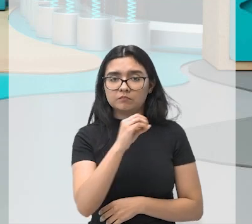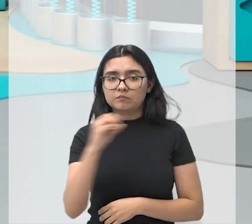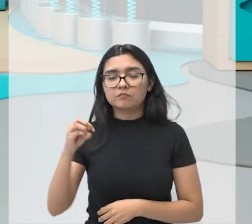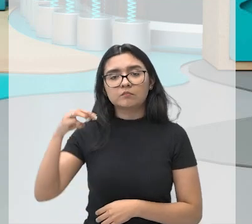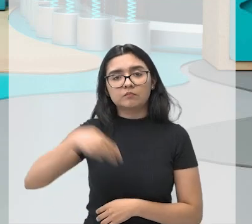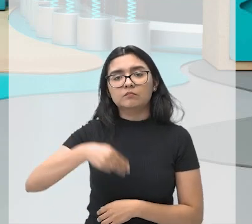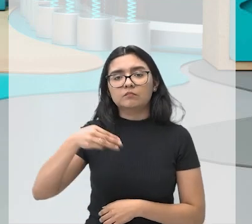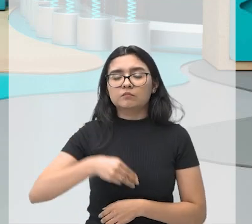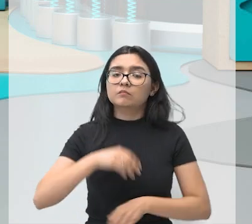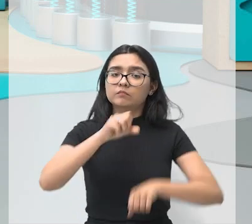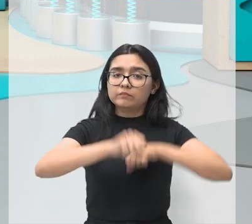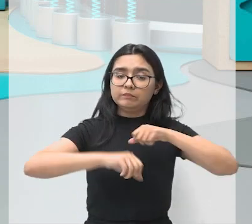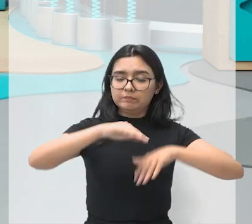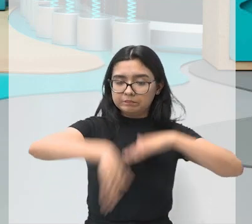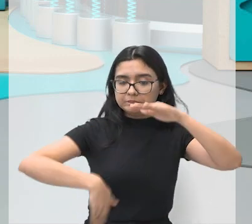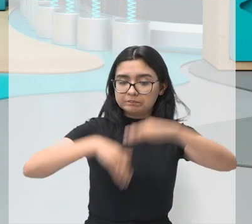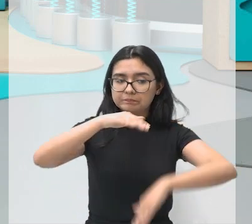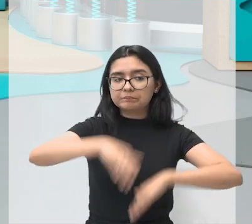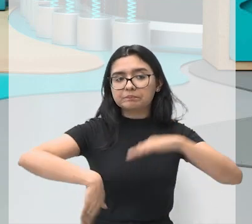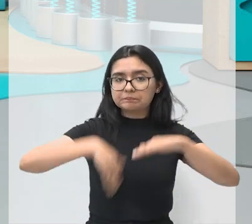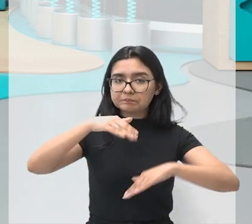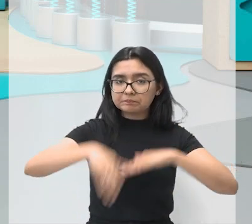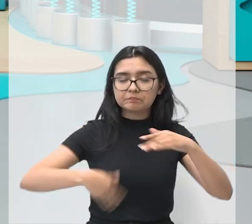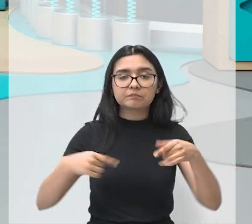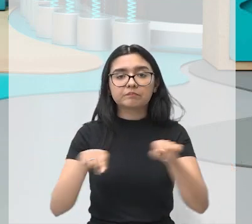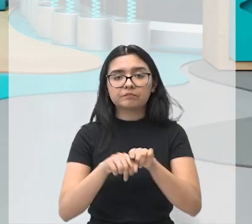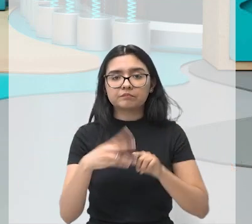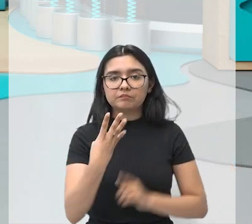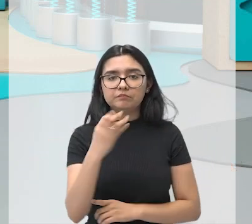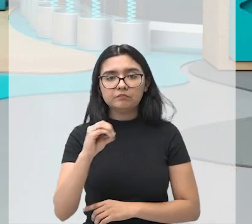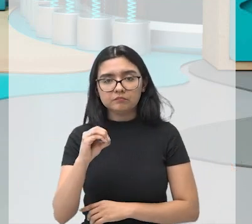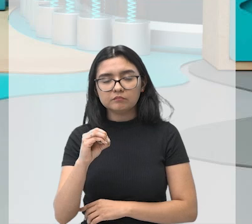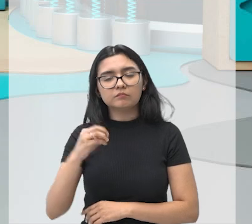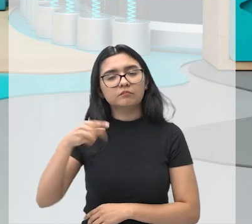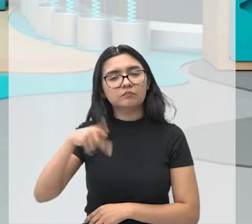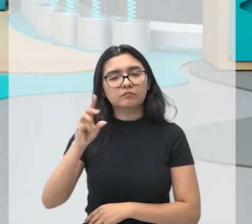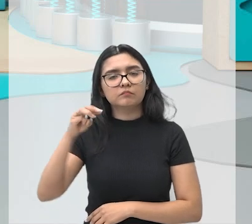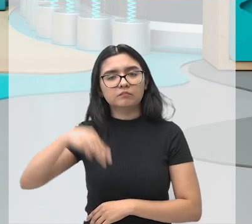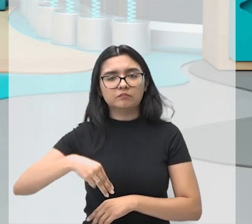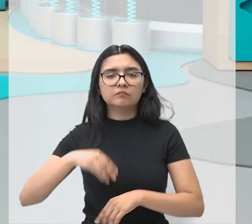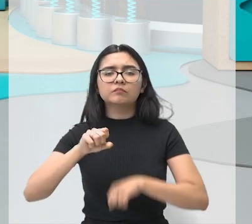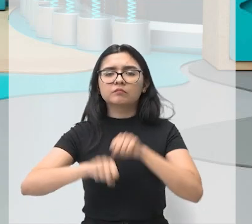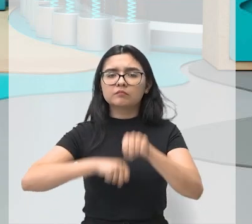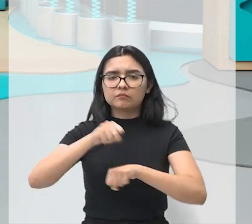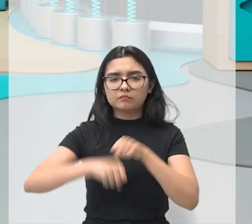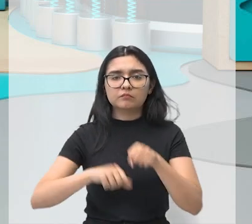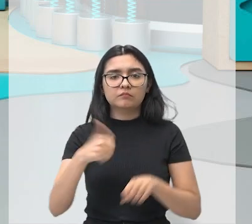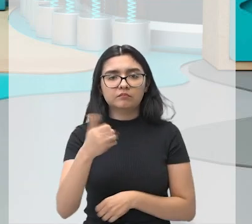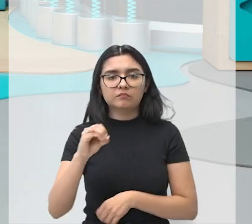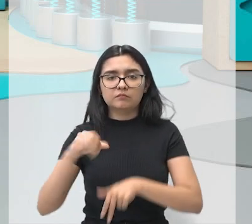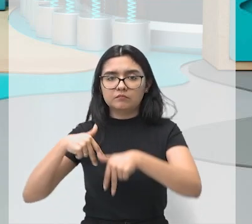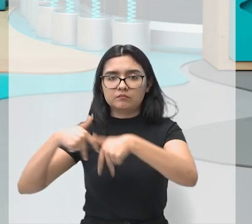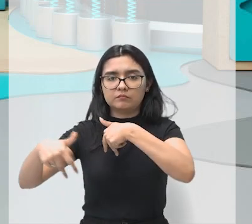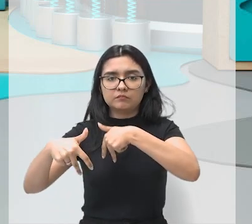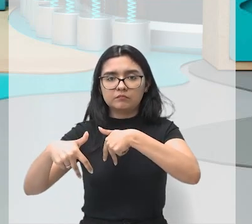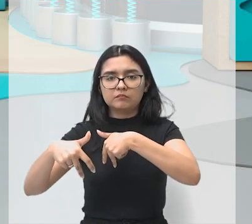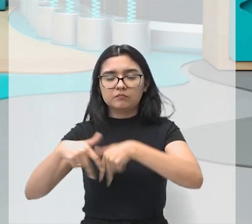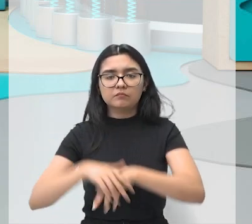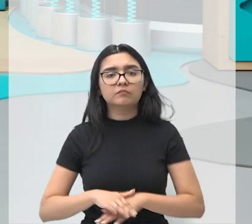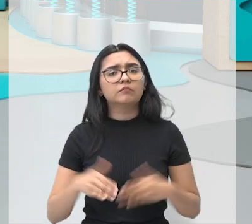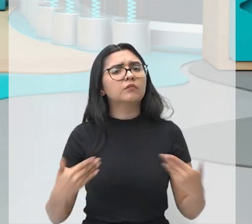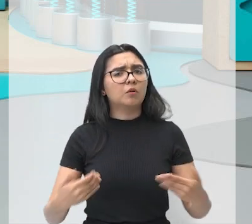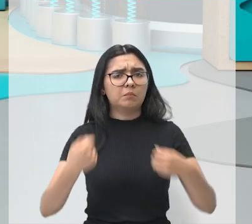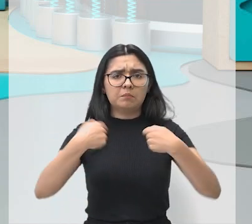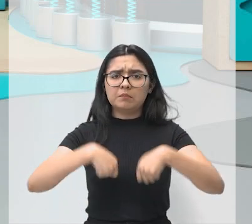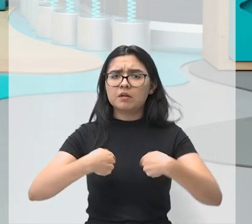metros de natação, 40 quilômetros de ciclismo e 10 quilômetros de corrida. É uma prova que